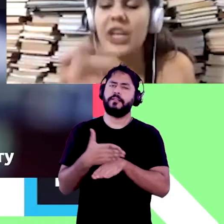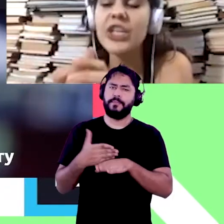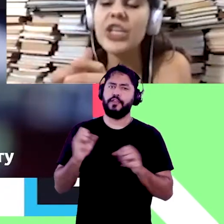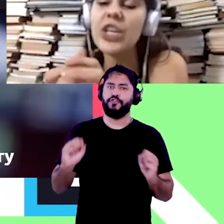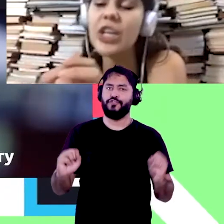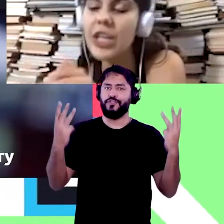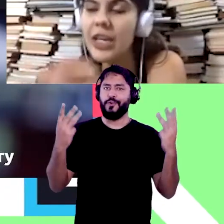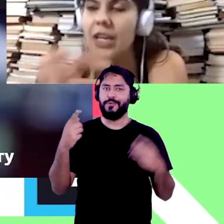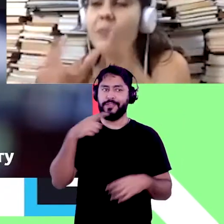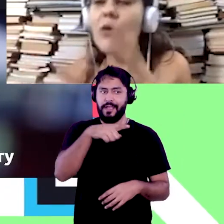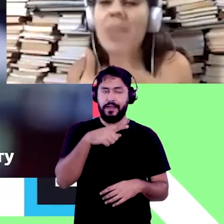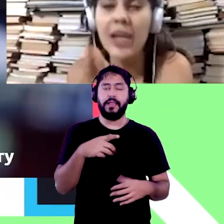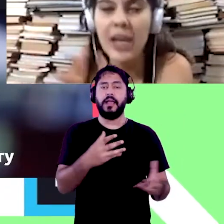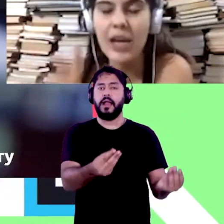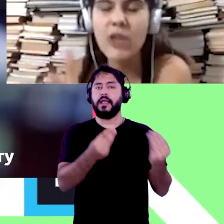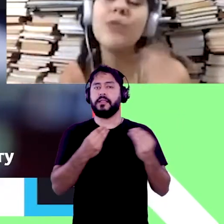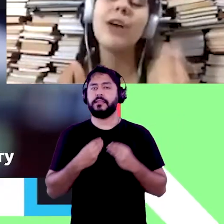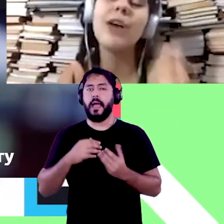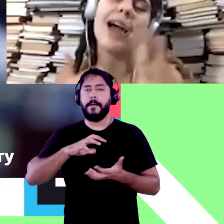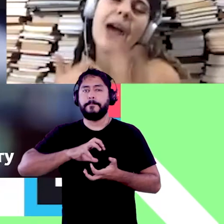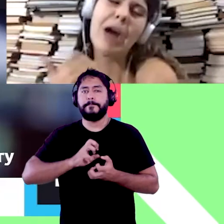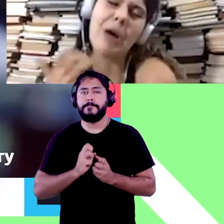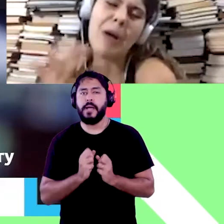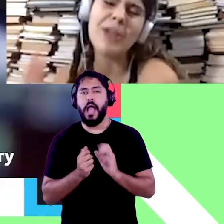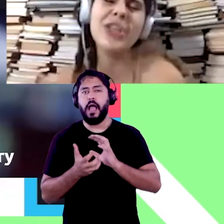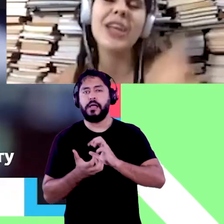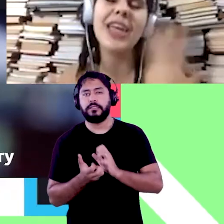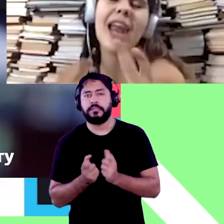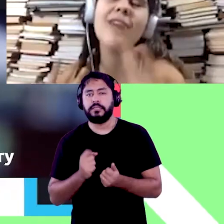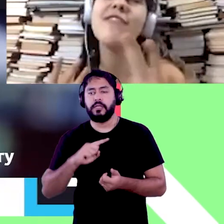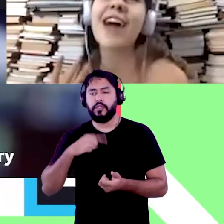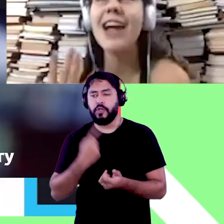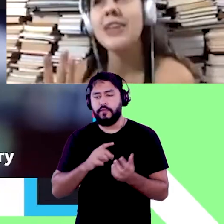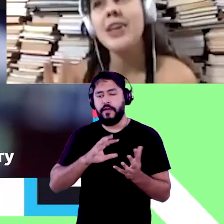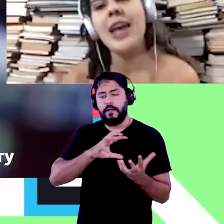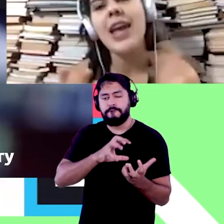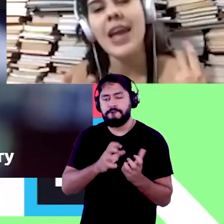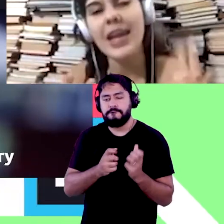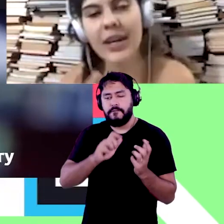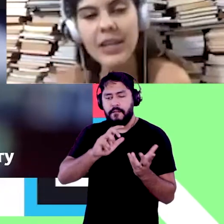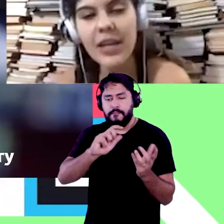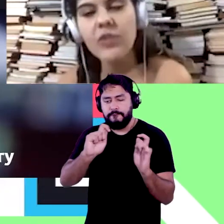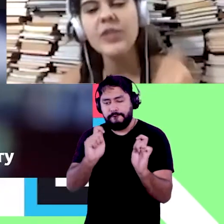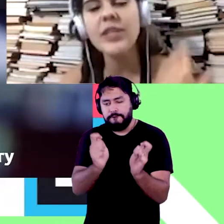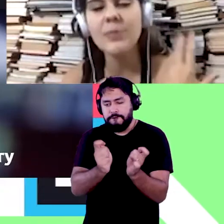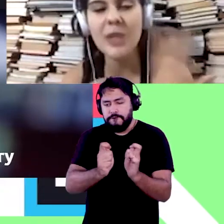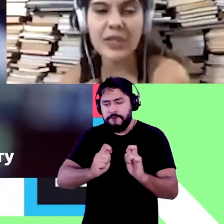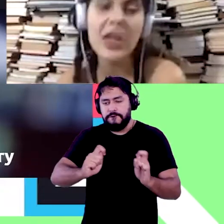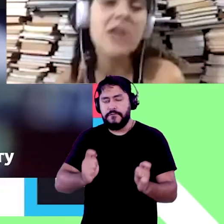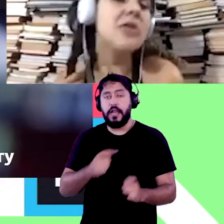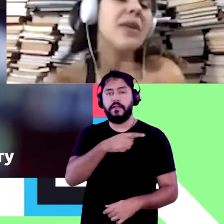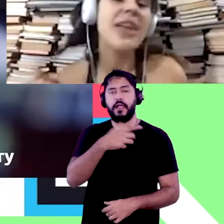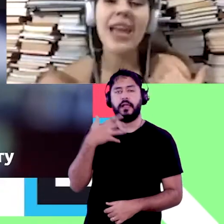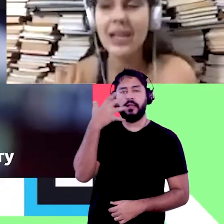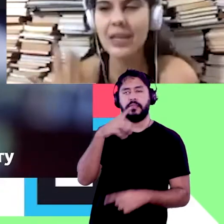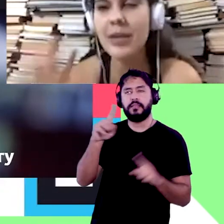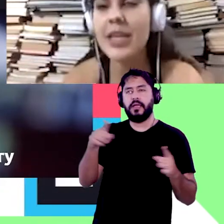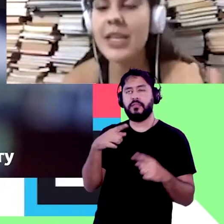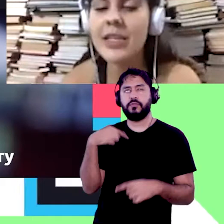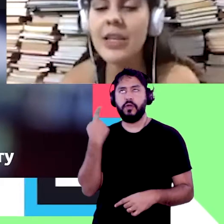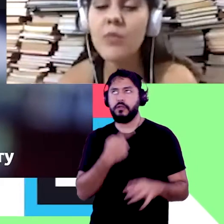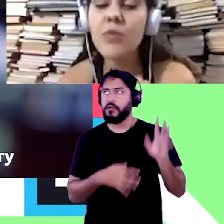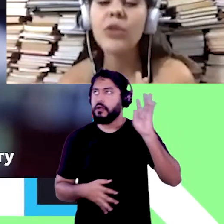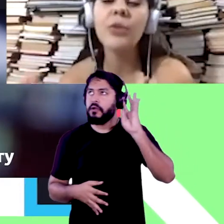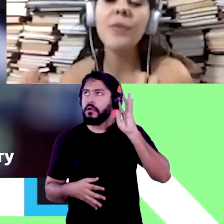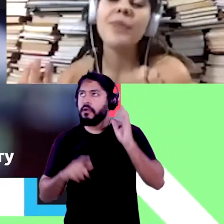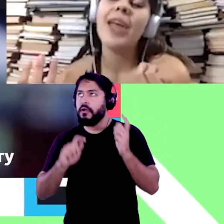a gente ir modelando à medida que ela vai cantando e se expressando. Ela também está